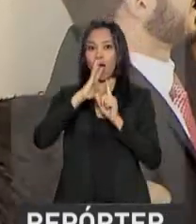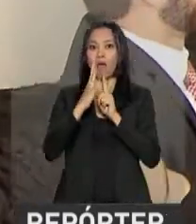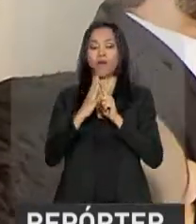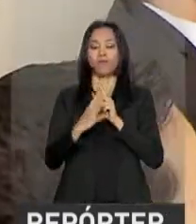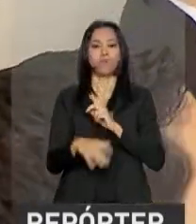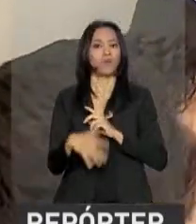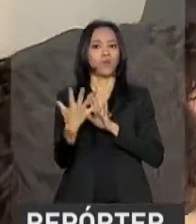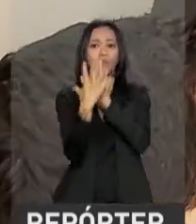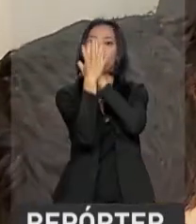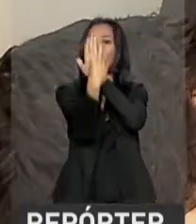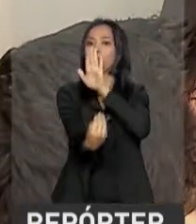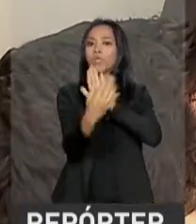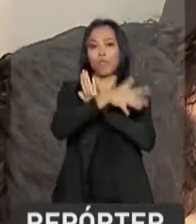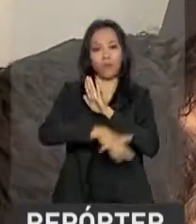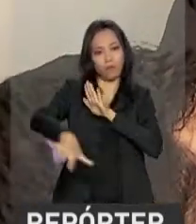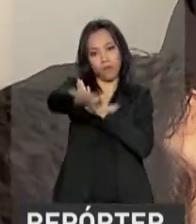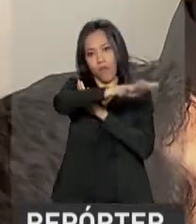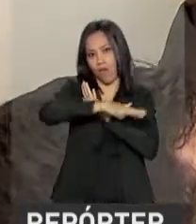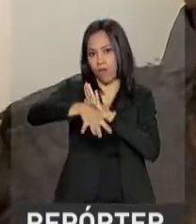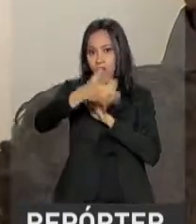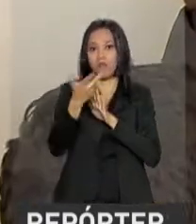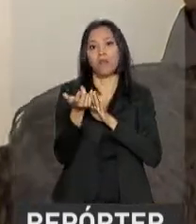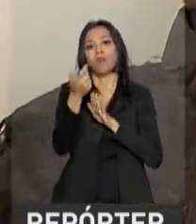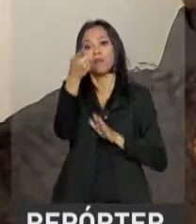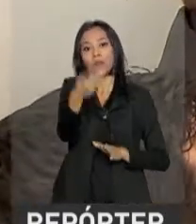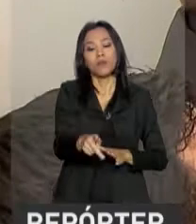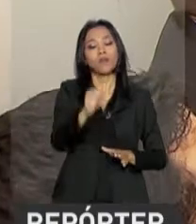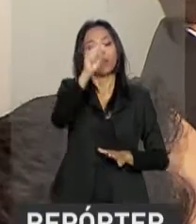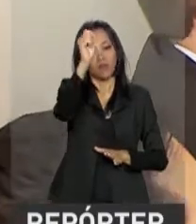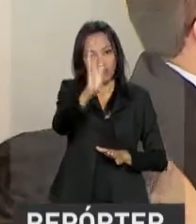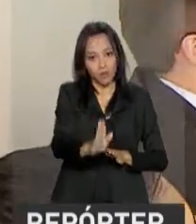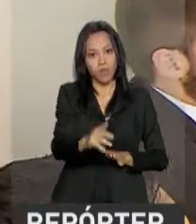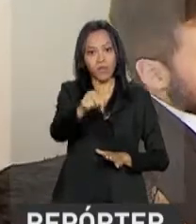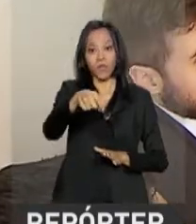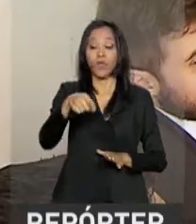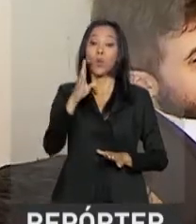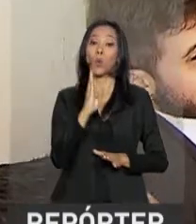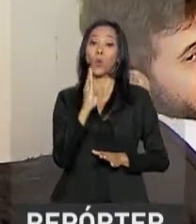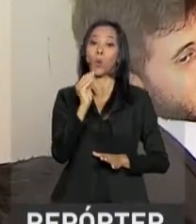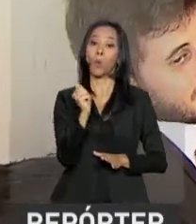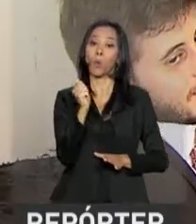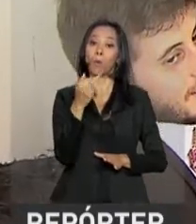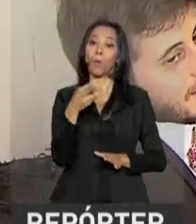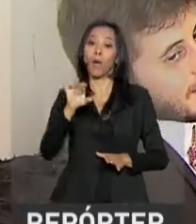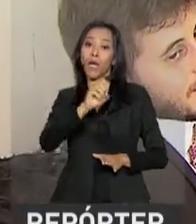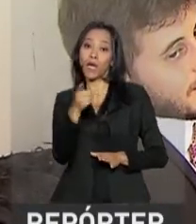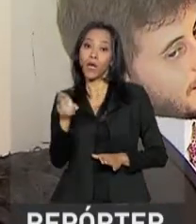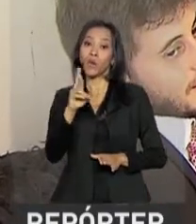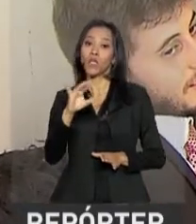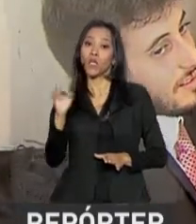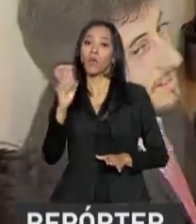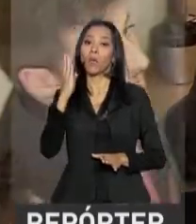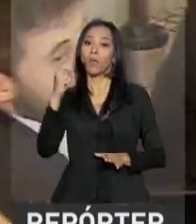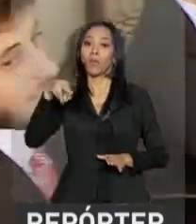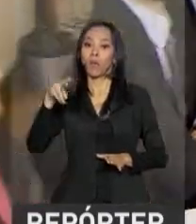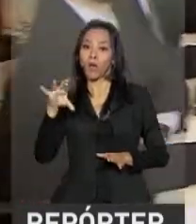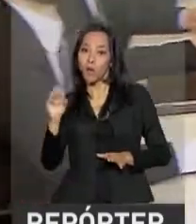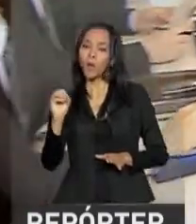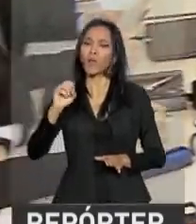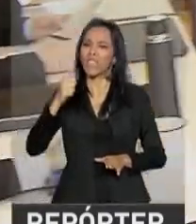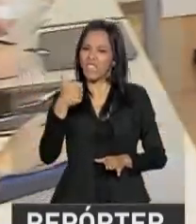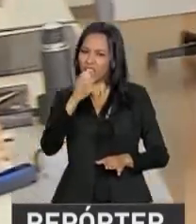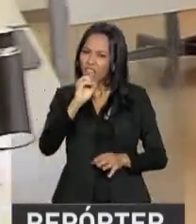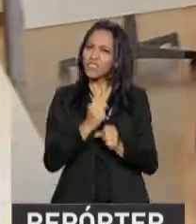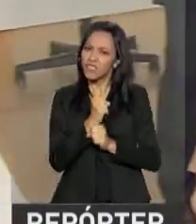ao patrono da diplomacia brasileira, o Barão do Rio Branco, que foi ministro das Relações Exteriores por 10 anos e ajudou